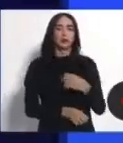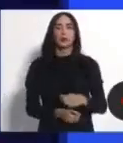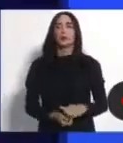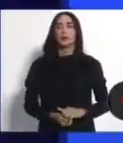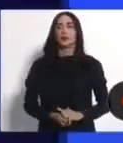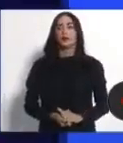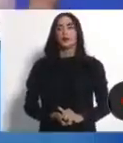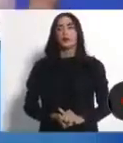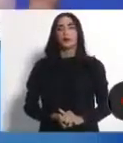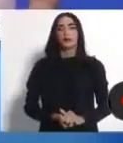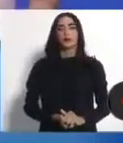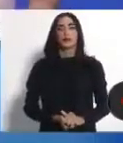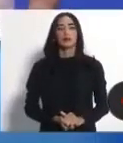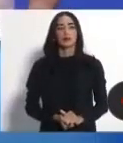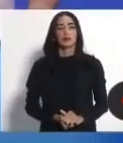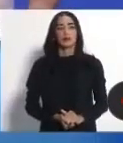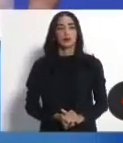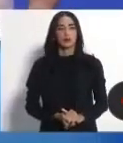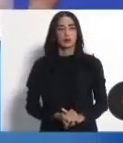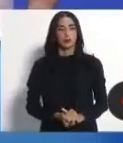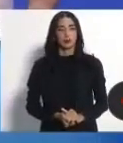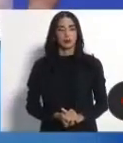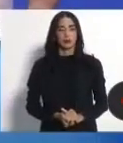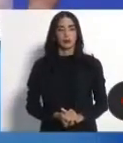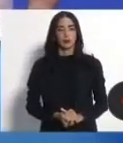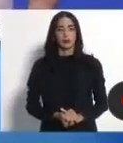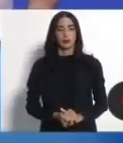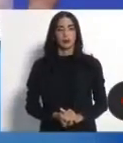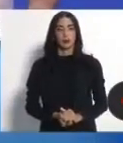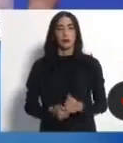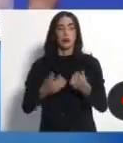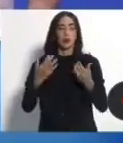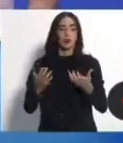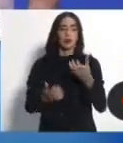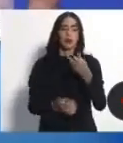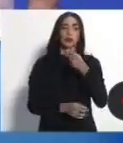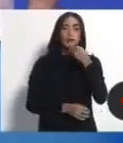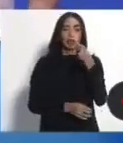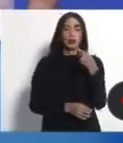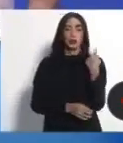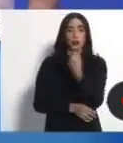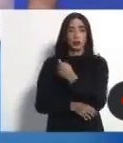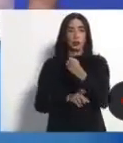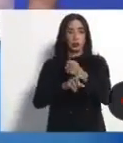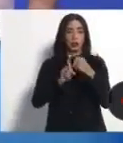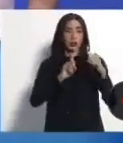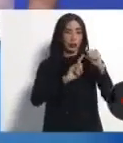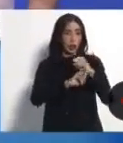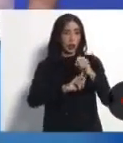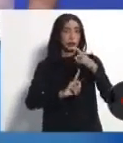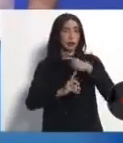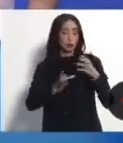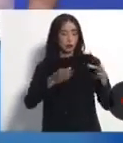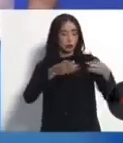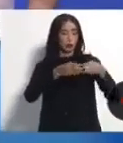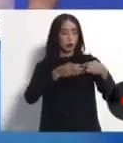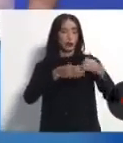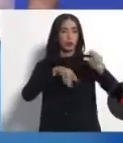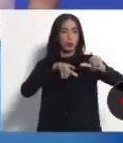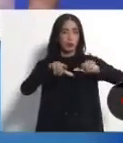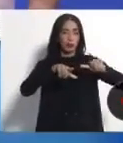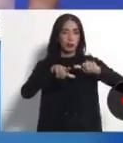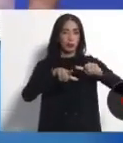Candidato Gustavo, eu quero lhe dizer que a nossa sociedade é dividida em classe, a classe dos trabalhadores e a